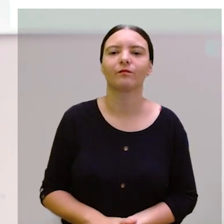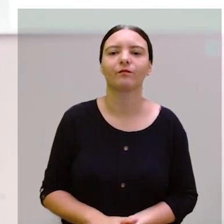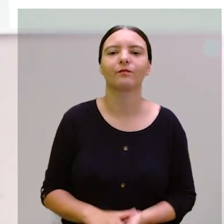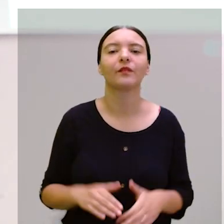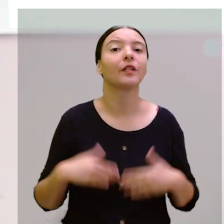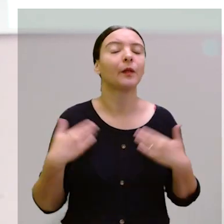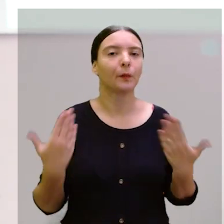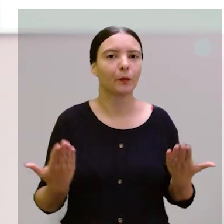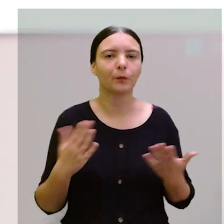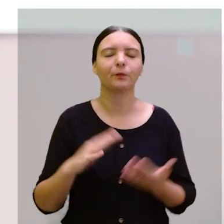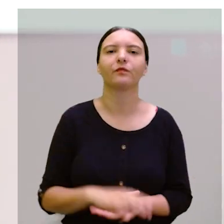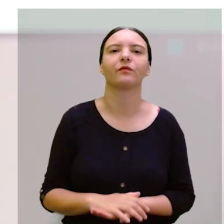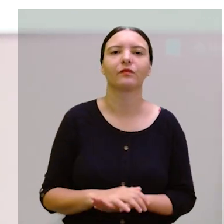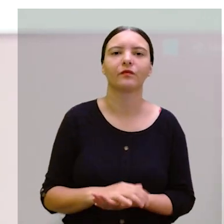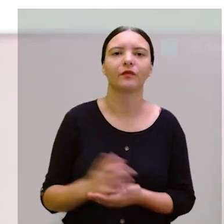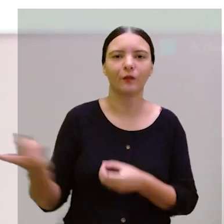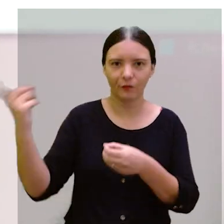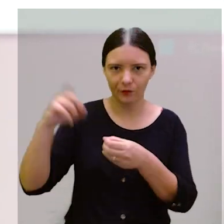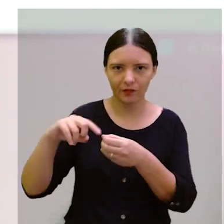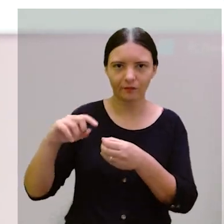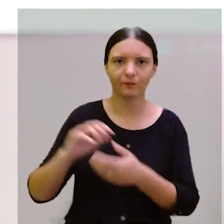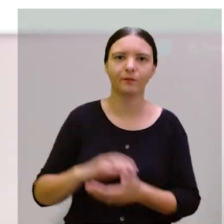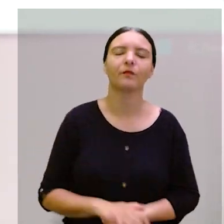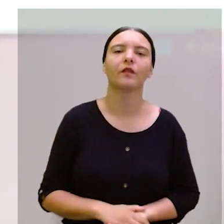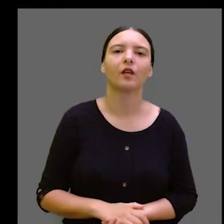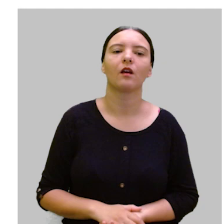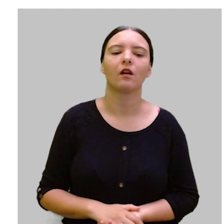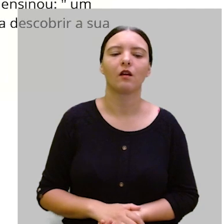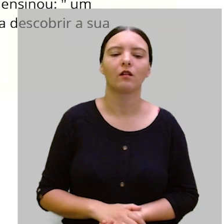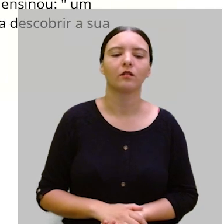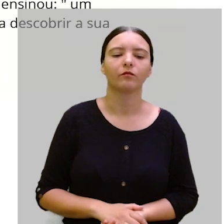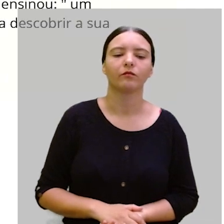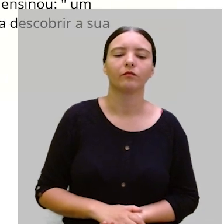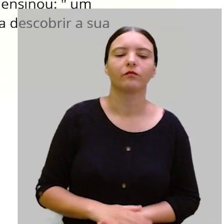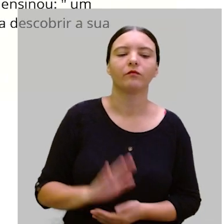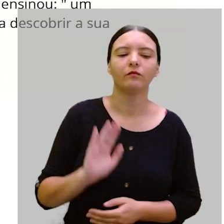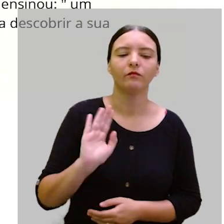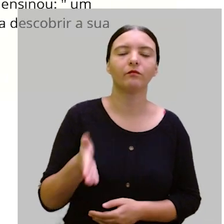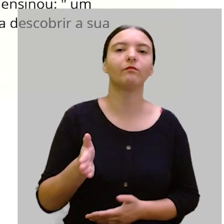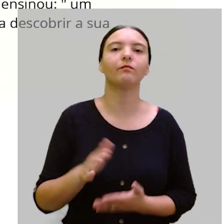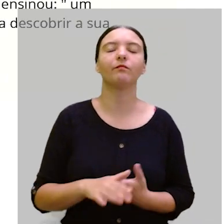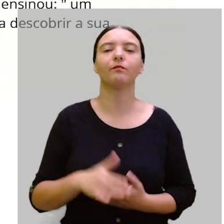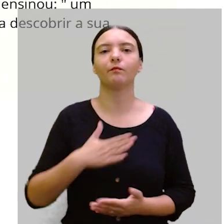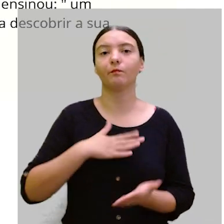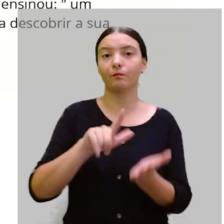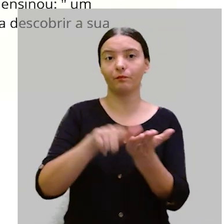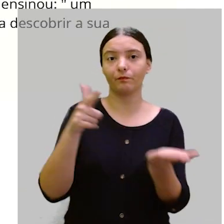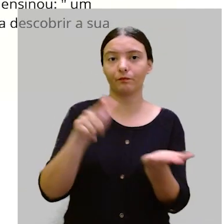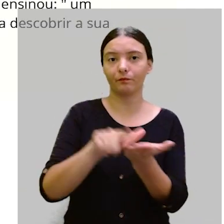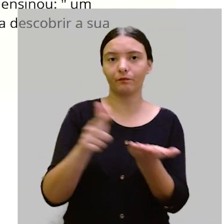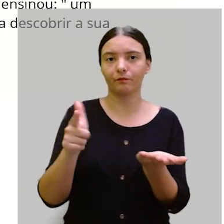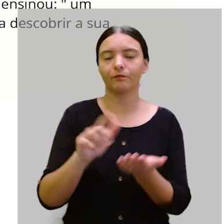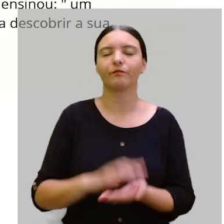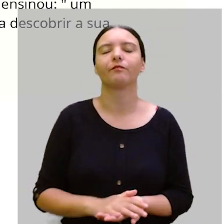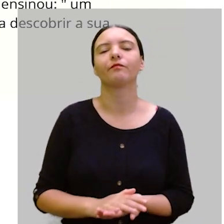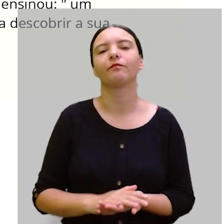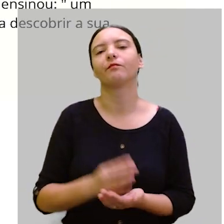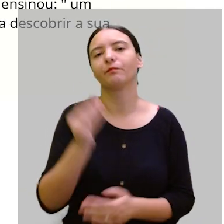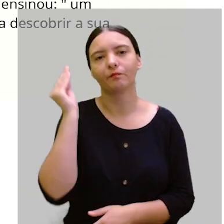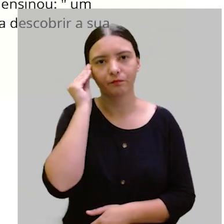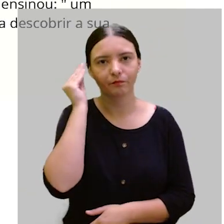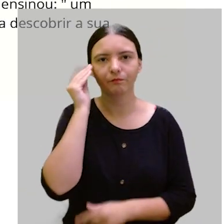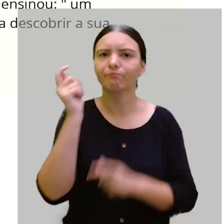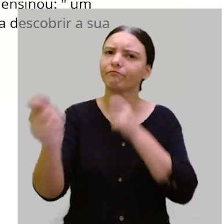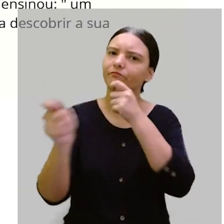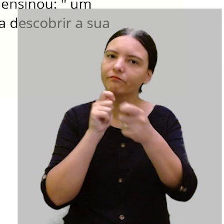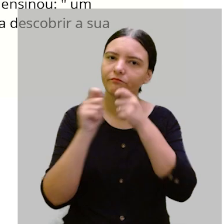Bom, mais tarde, pode voltar, Letícia, por favor. Mais tarde, já como jornalista, eu tenho, né, a oportunidade de